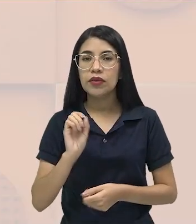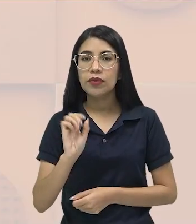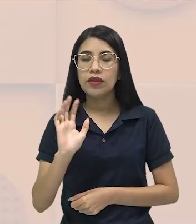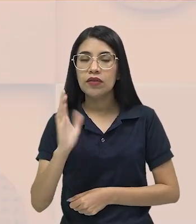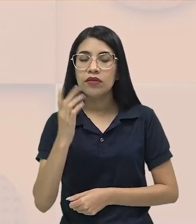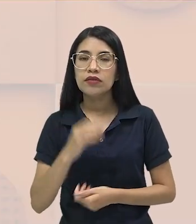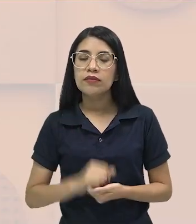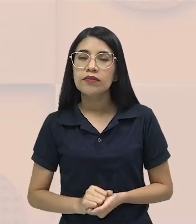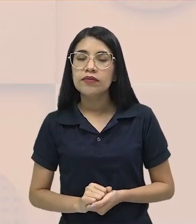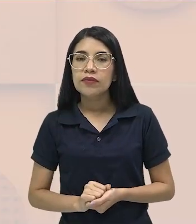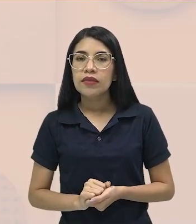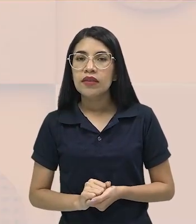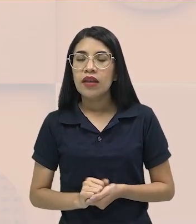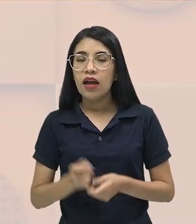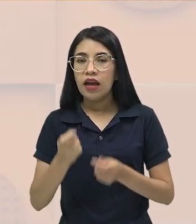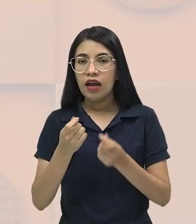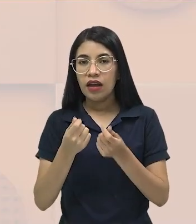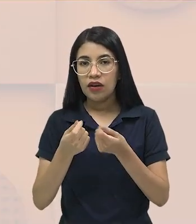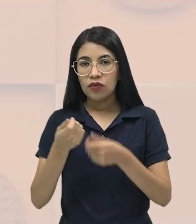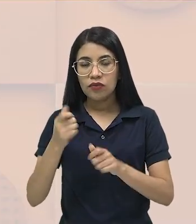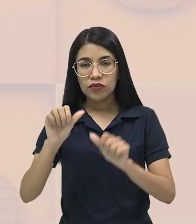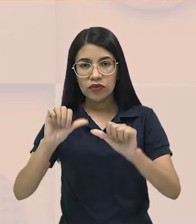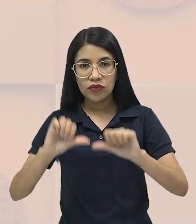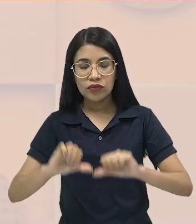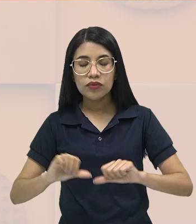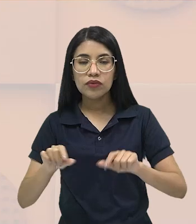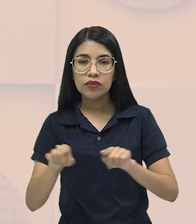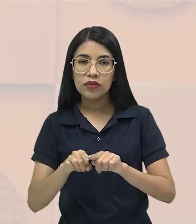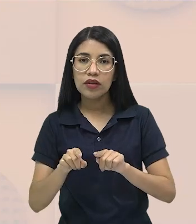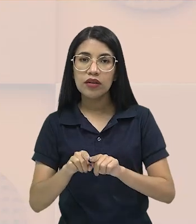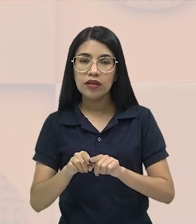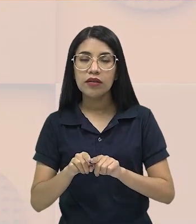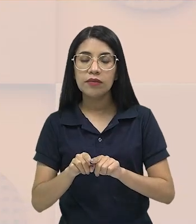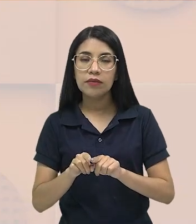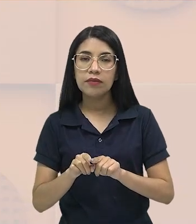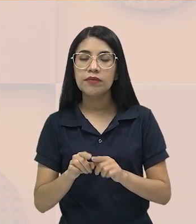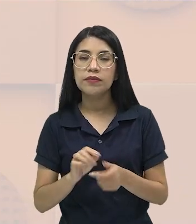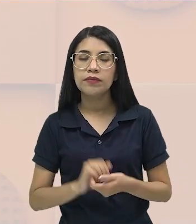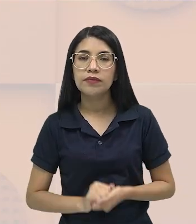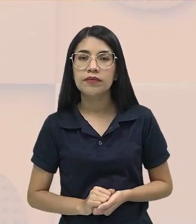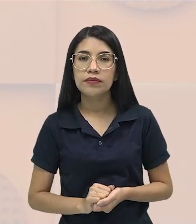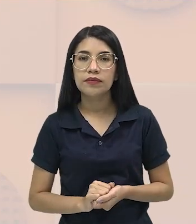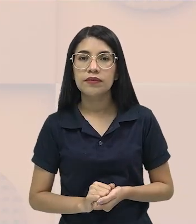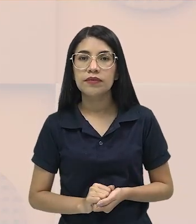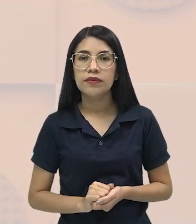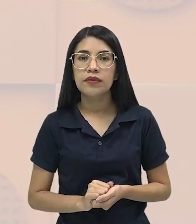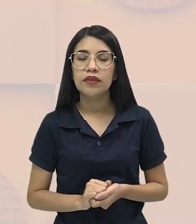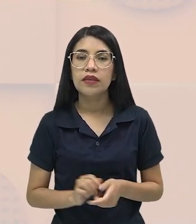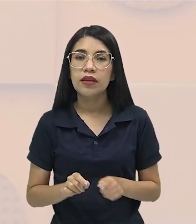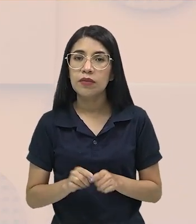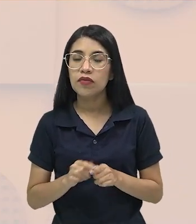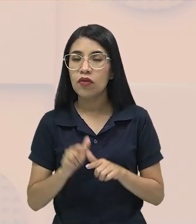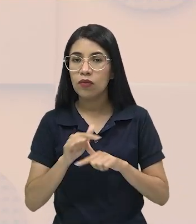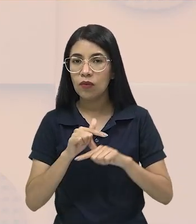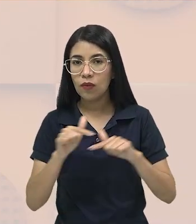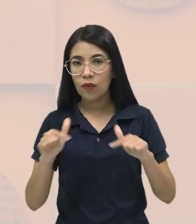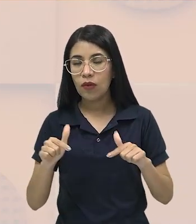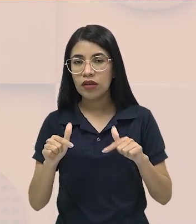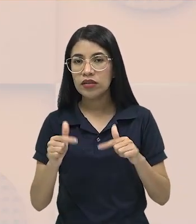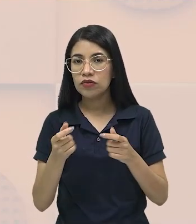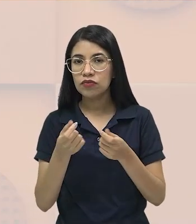cofres portugueses também, conhecessem a bancarrota, ou seja, ficassem pobres, vazios,